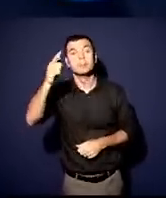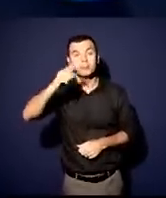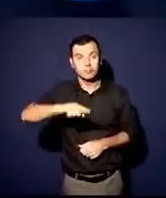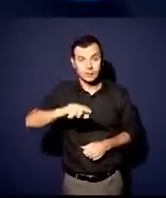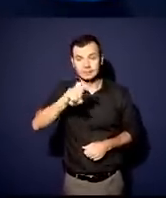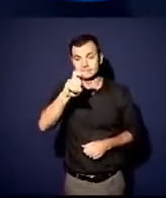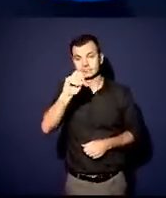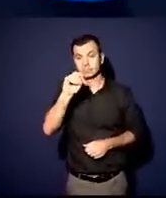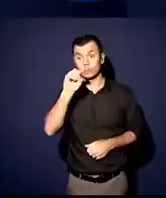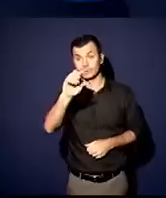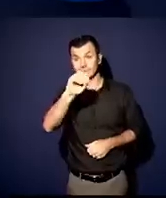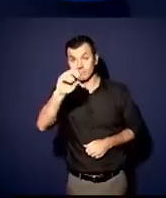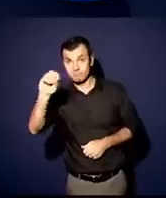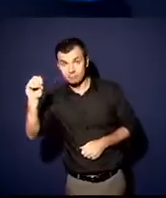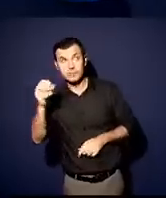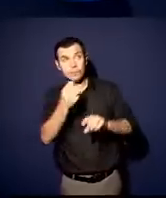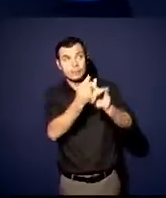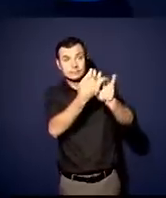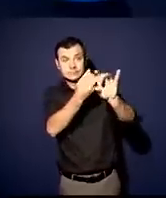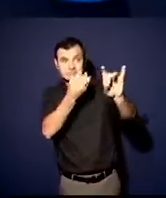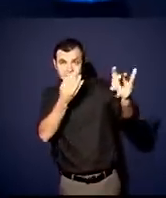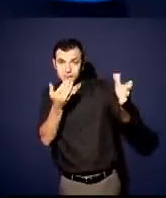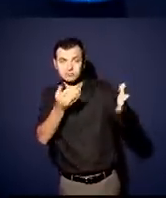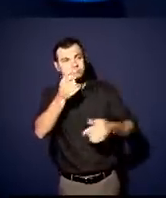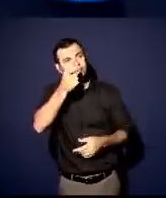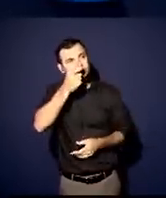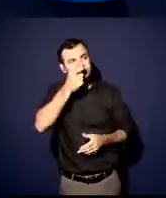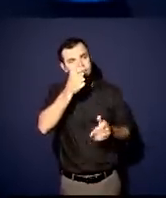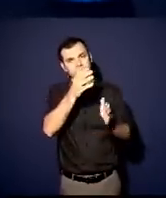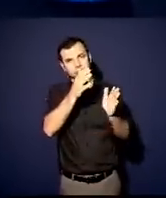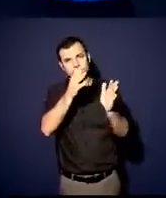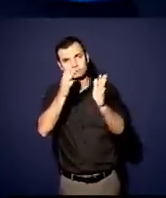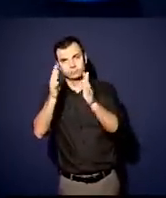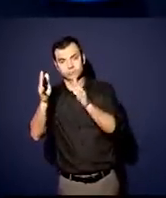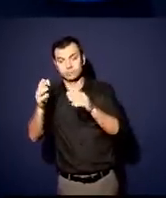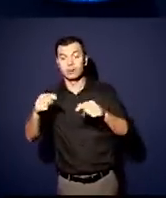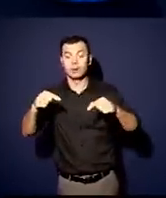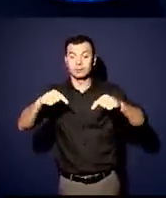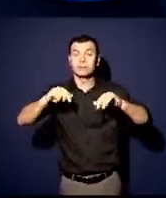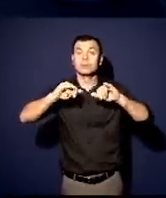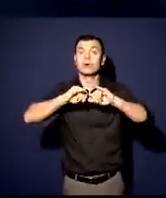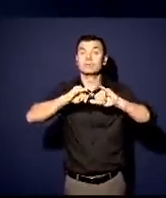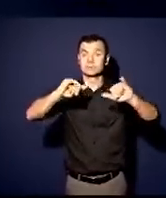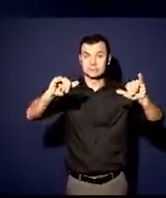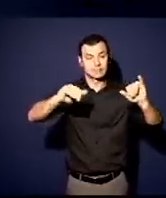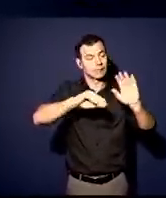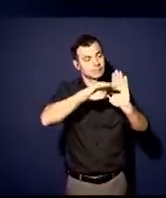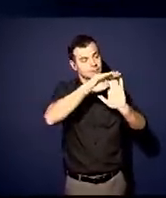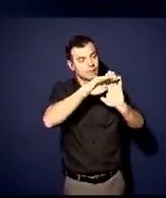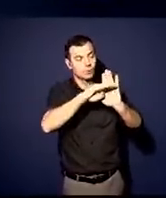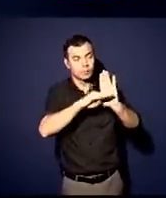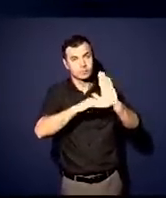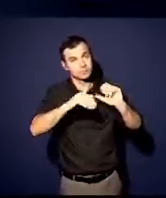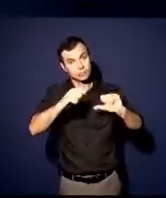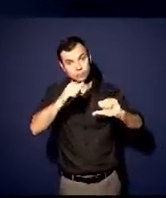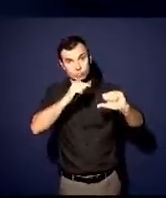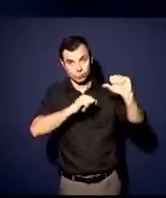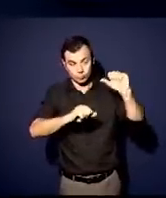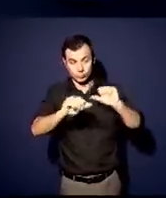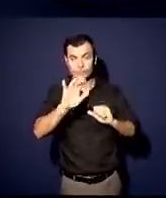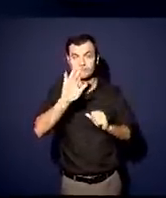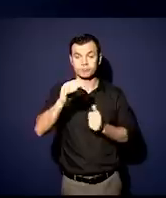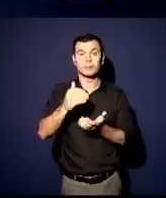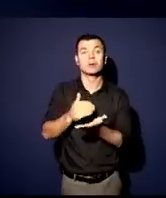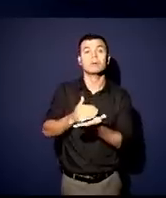inscritas online e nos acompanham também. Bom, quero primeiro comunicá-los que tivemos uma alteração na agenda e vamos iniciar o dia com o